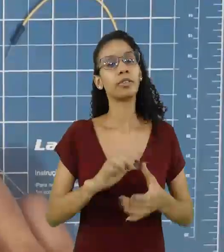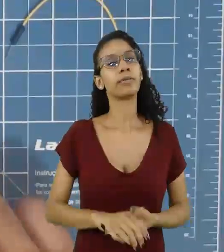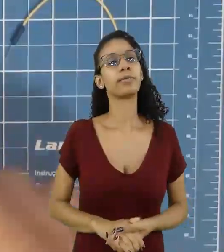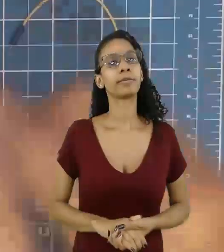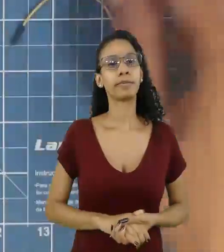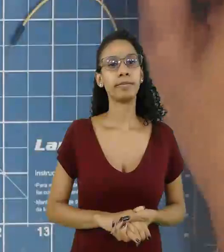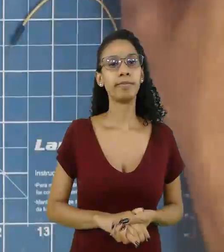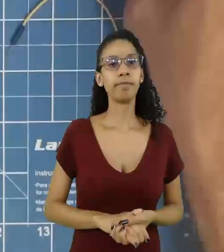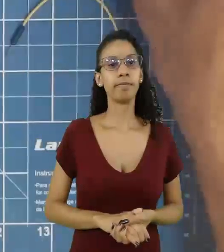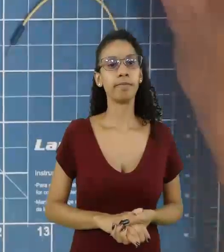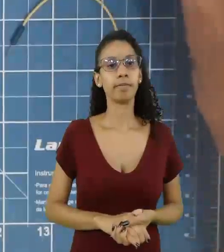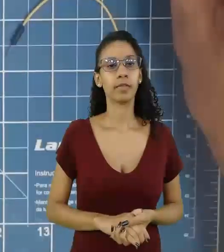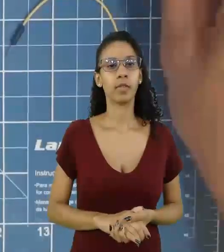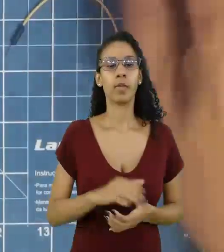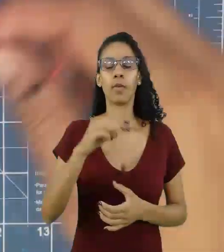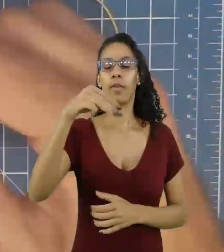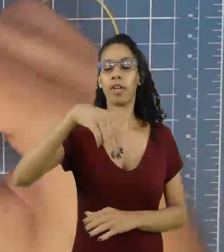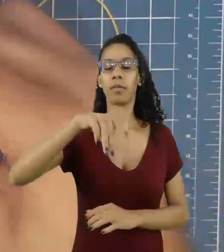o meu